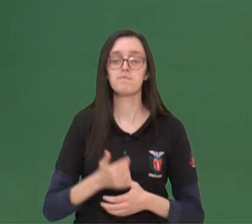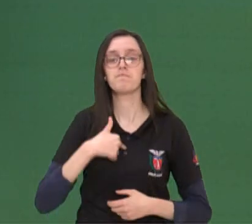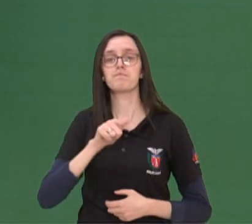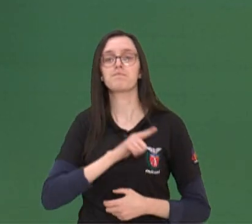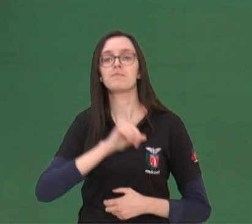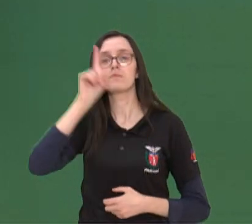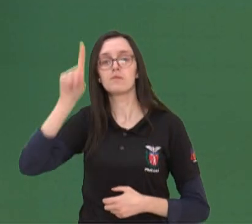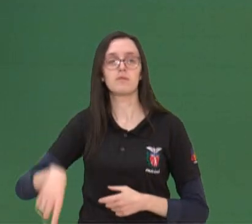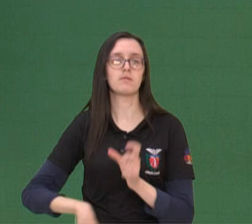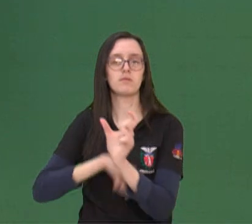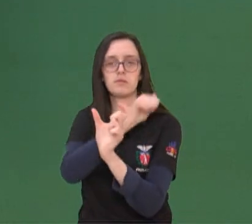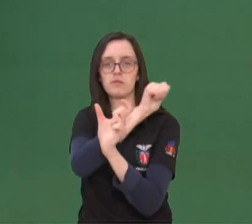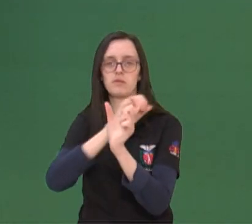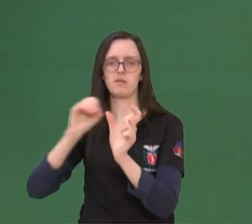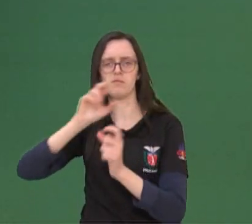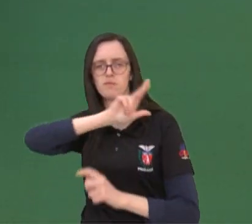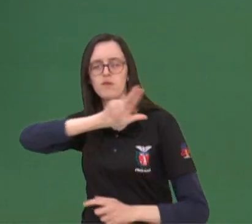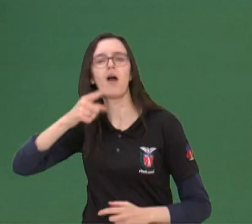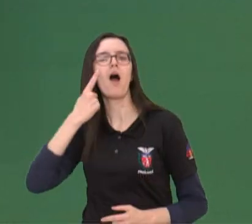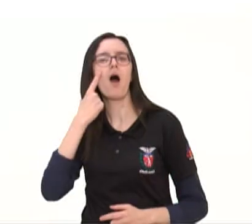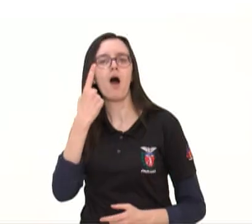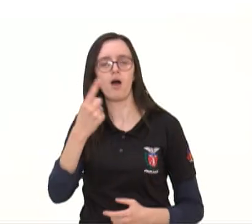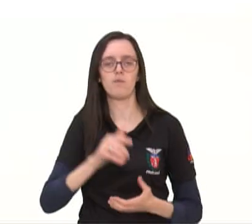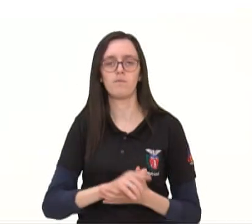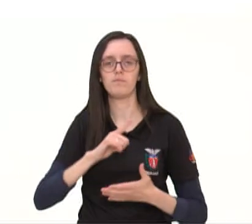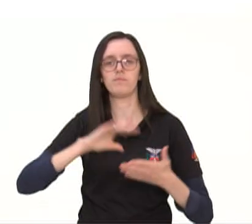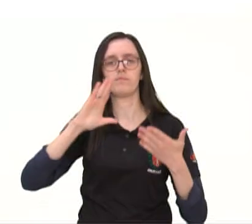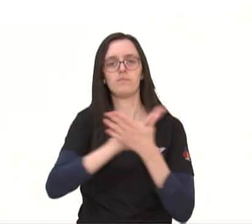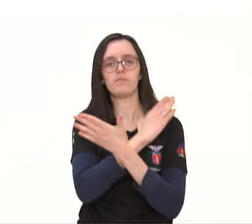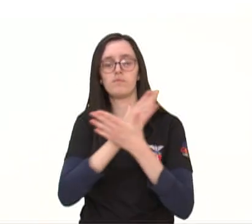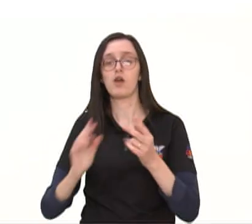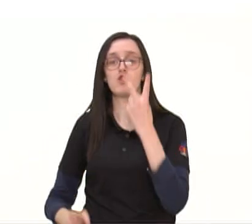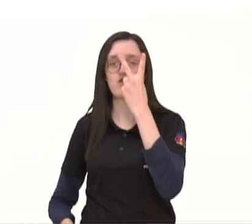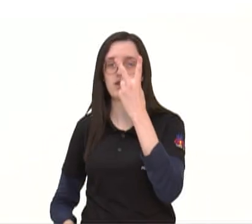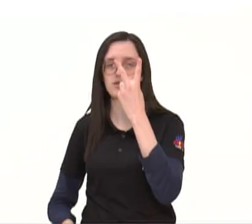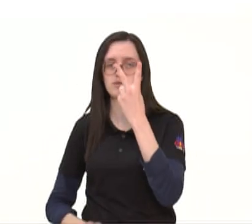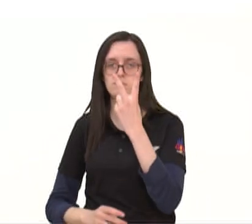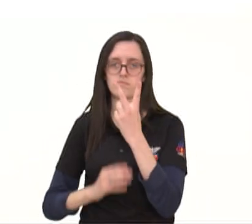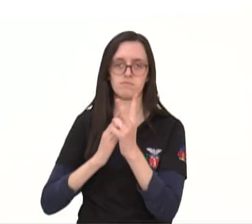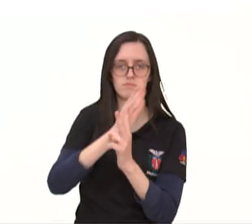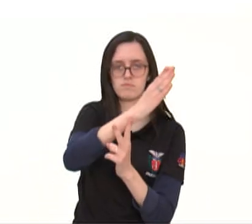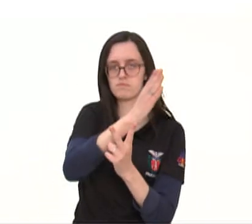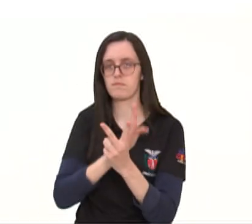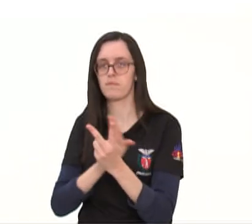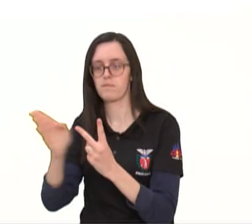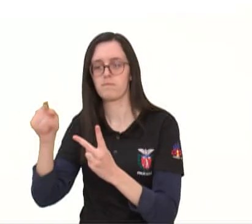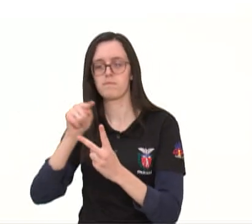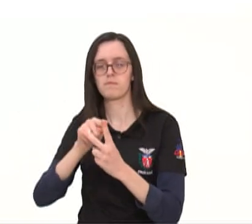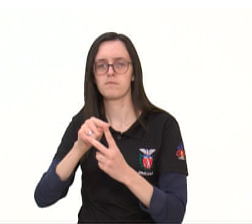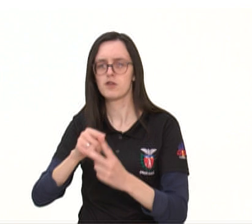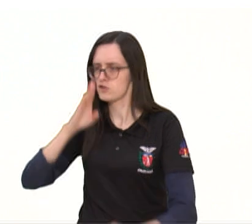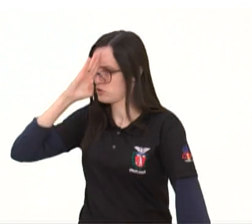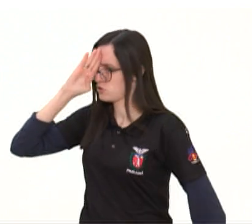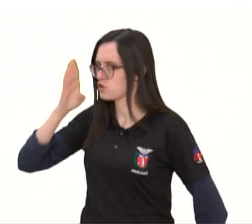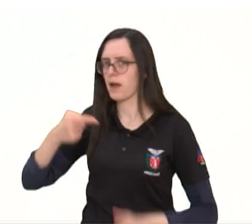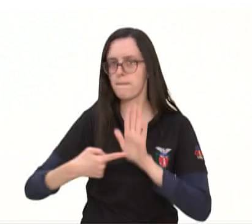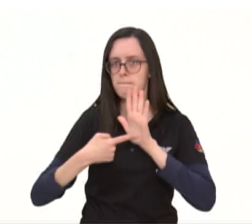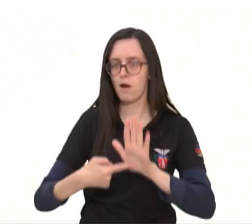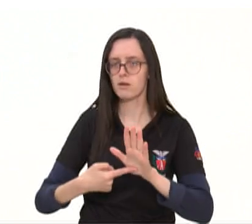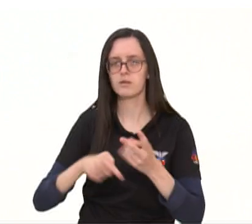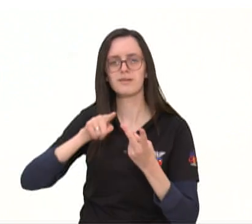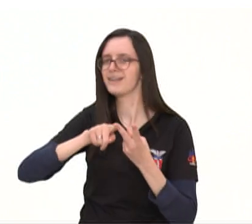os artigos. Os artigos são classificados de duas maneiras: artigos definidos e